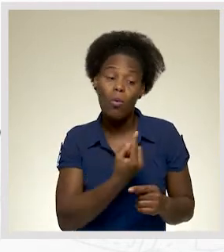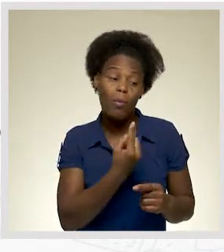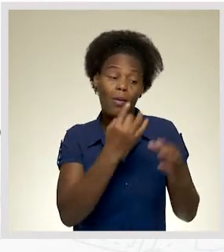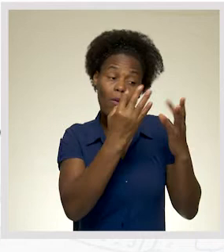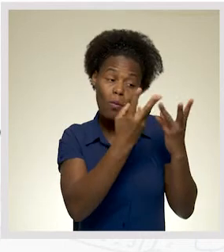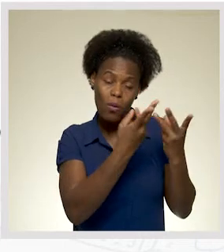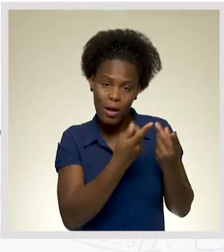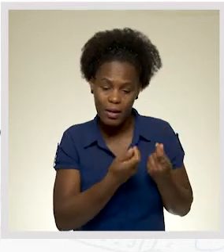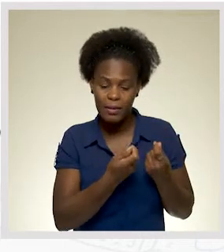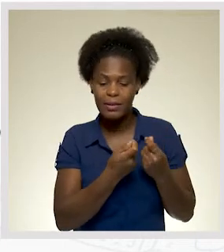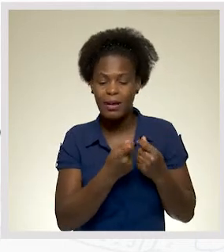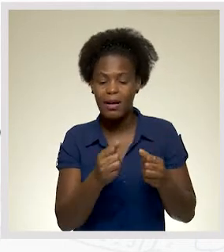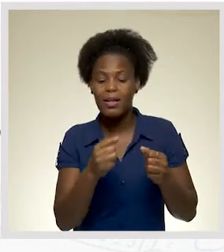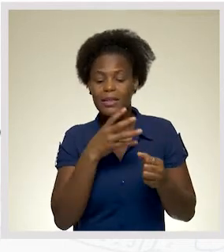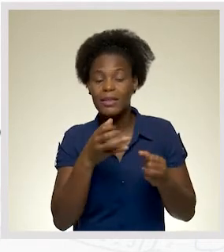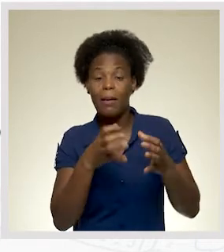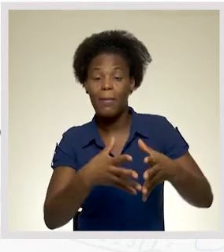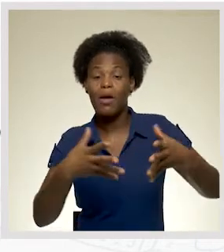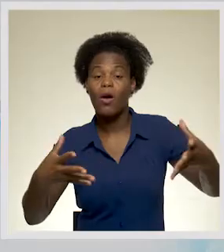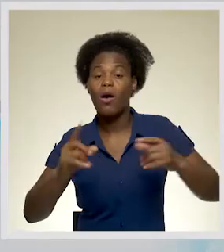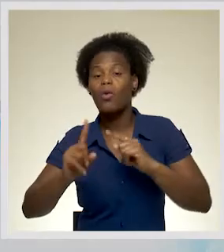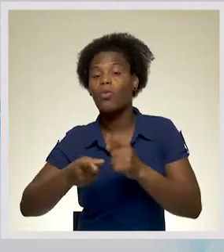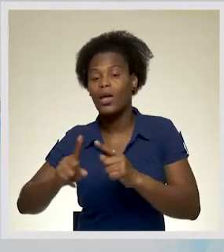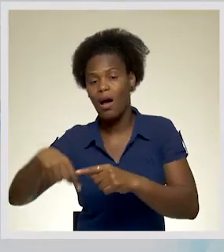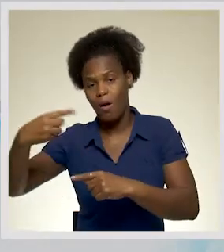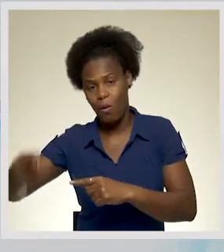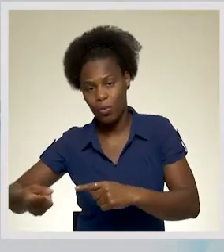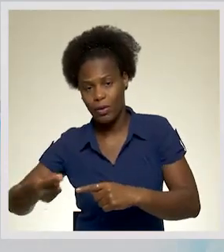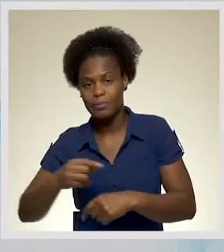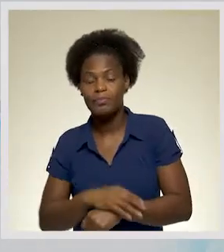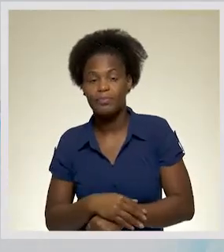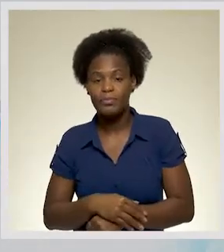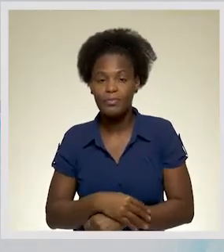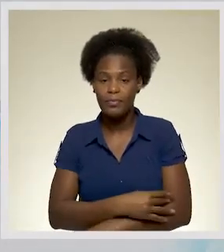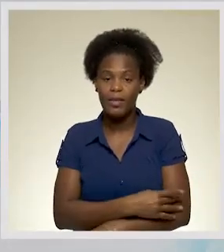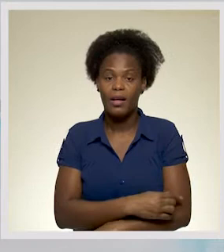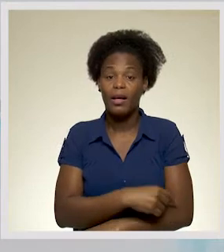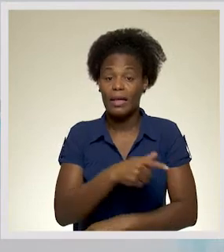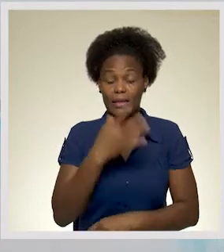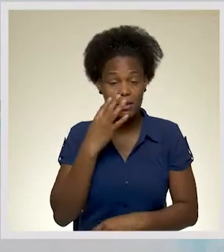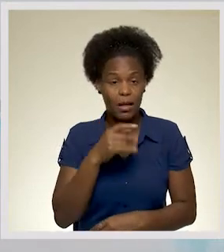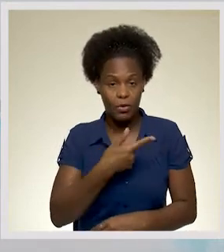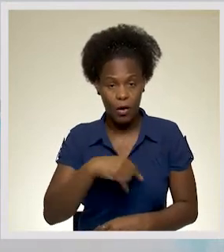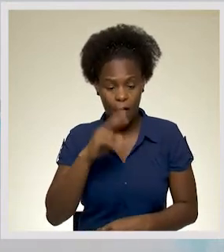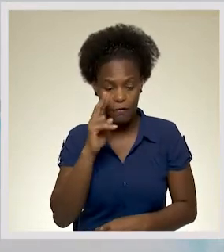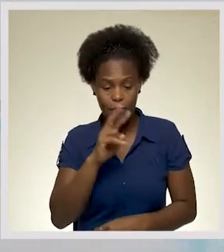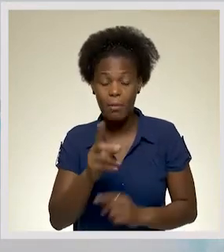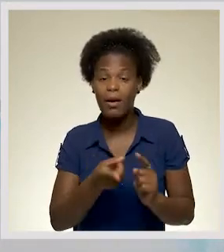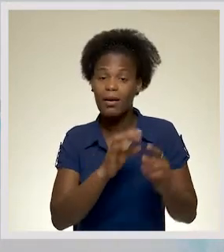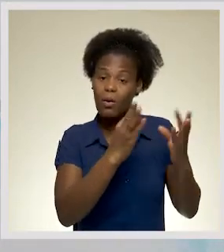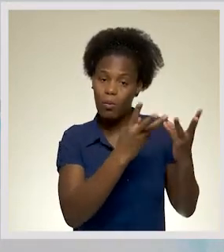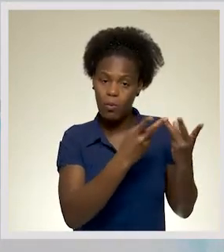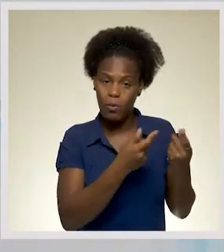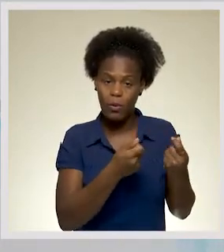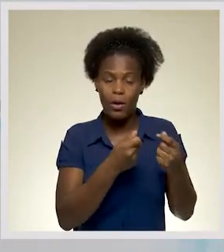é maior do que a outra. Neste caso, vimos que a quantidade dos balões do Adilson